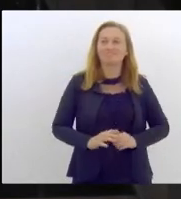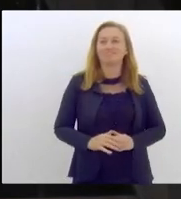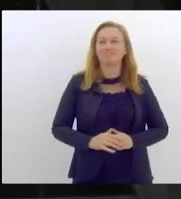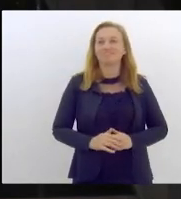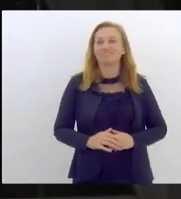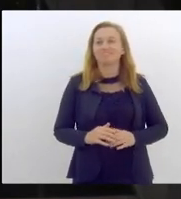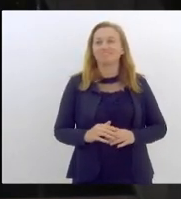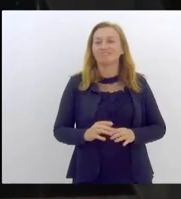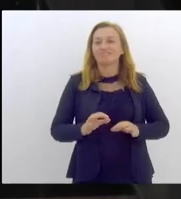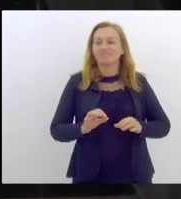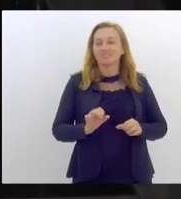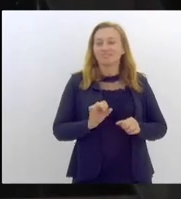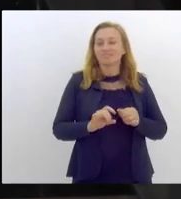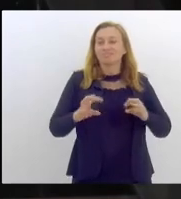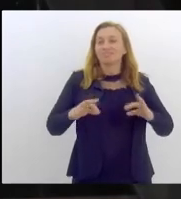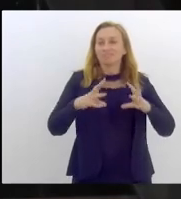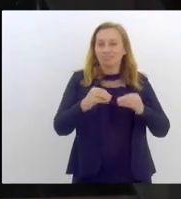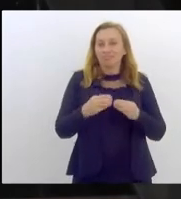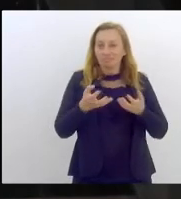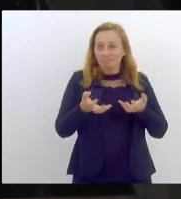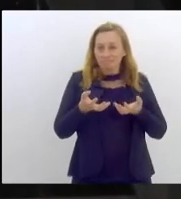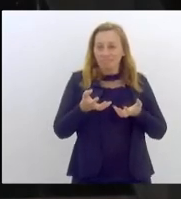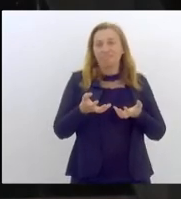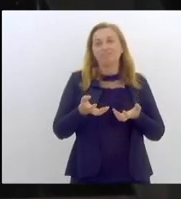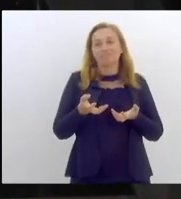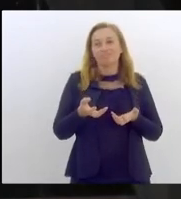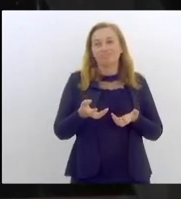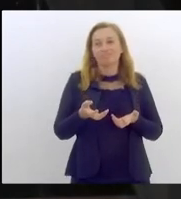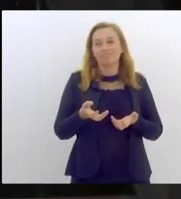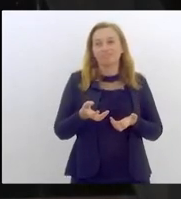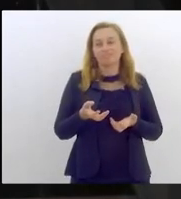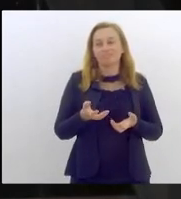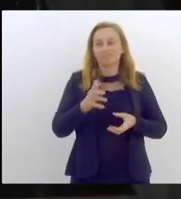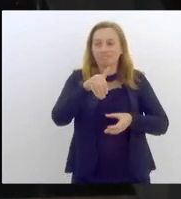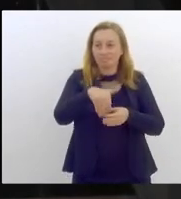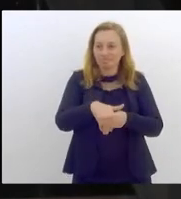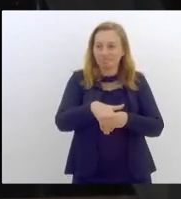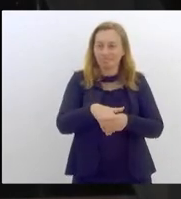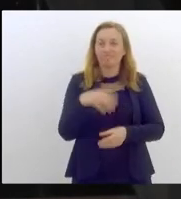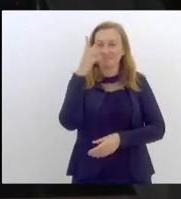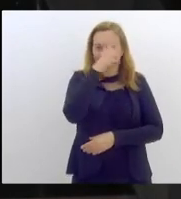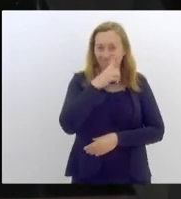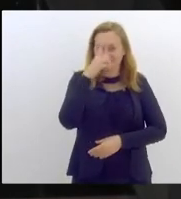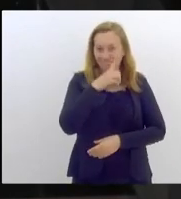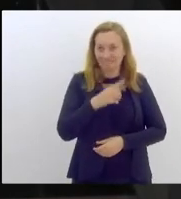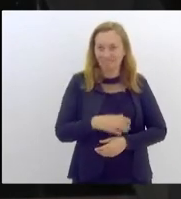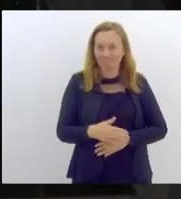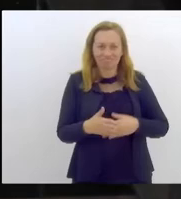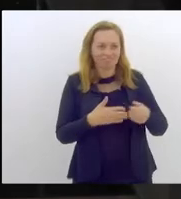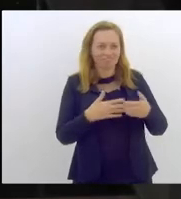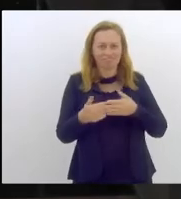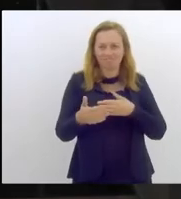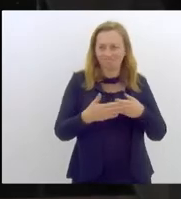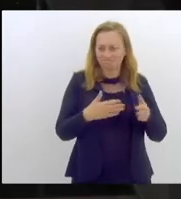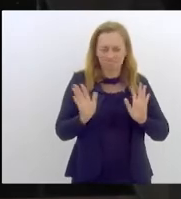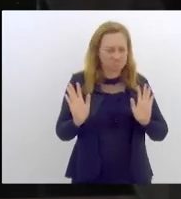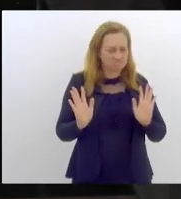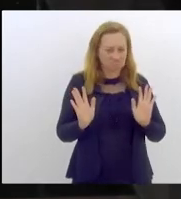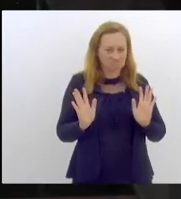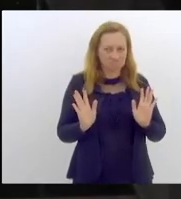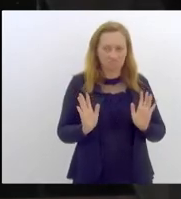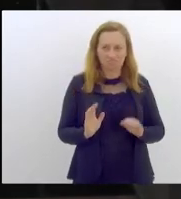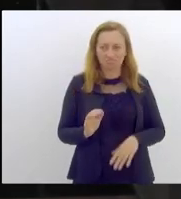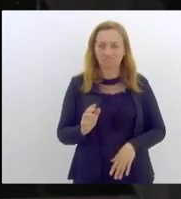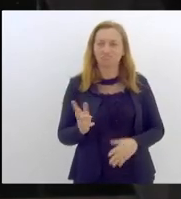por todos aqueles e aquelas que querem assim depositar o seu voto no domingo seja em quais forem os